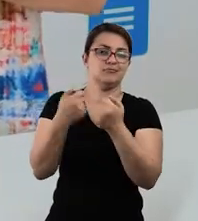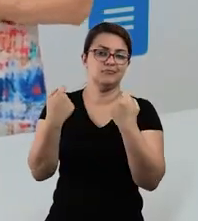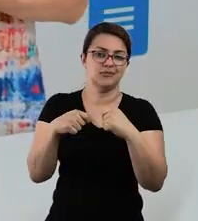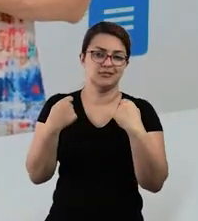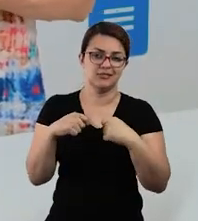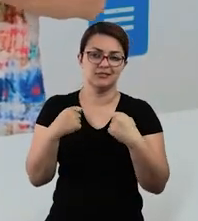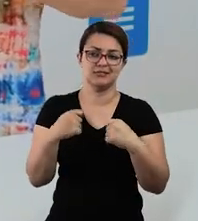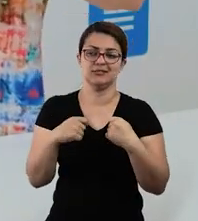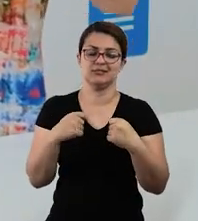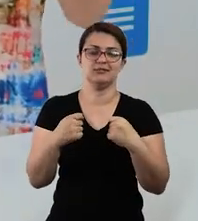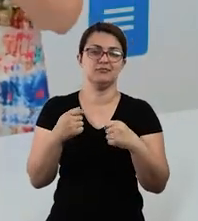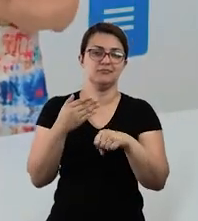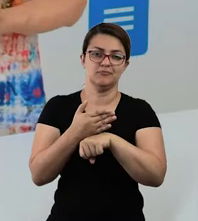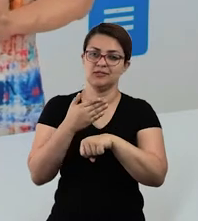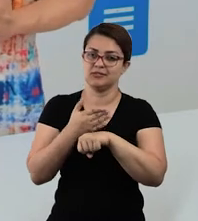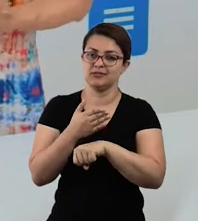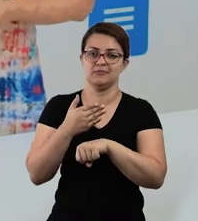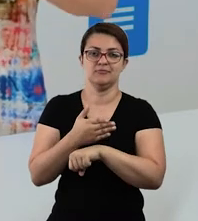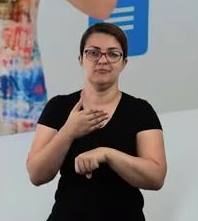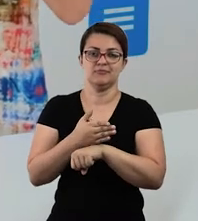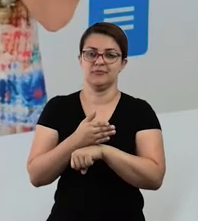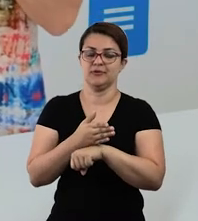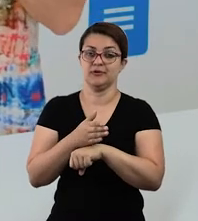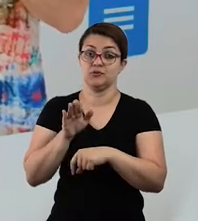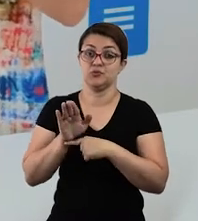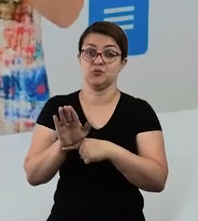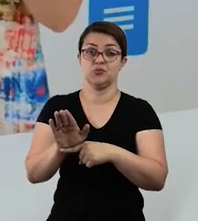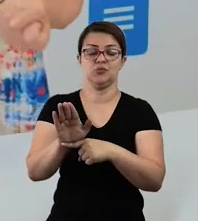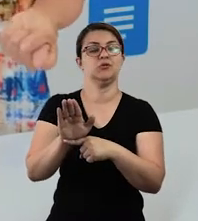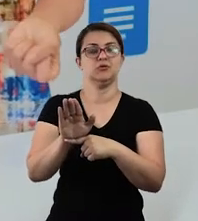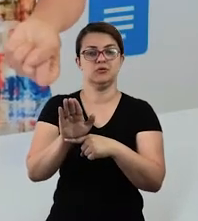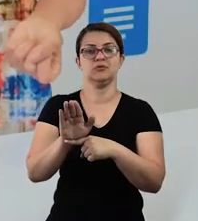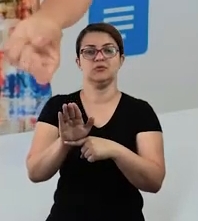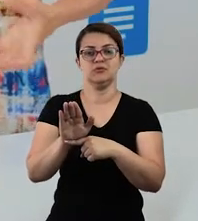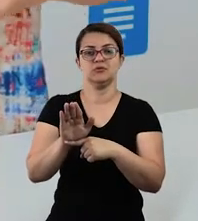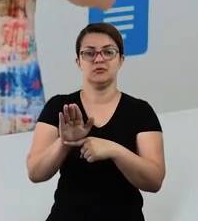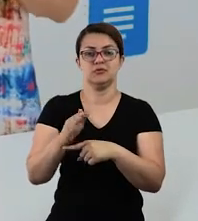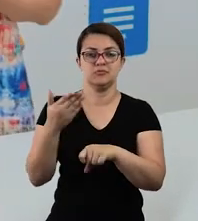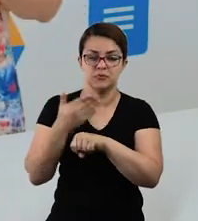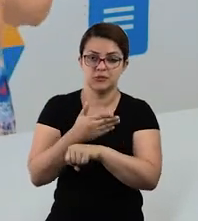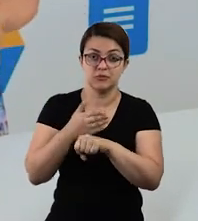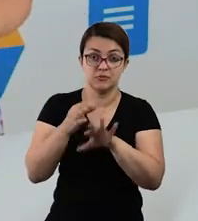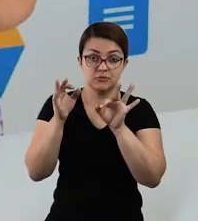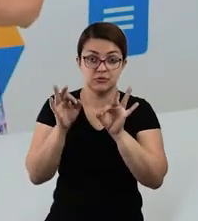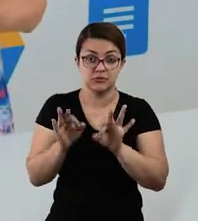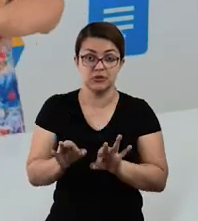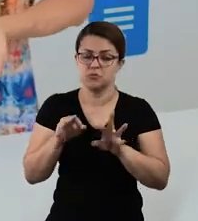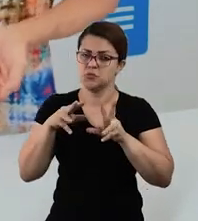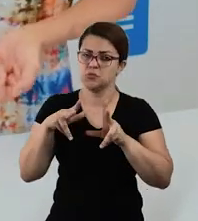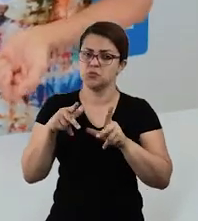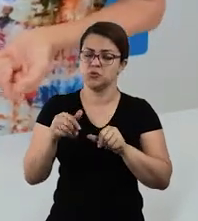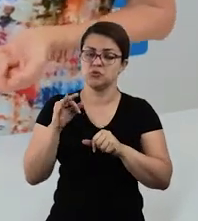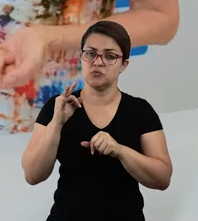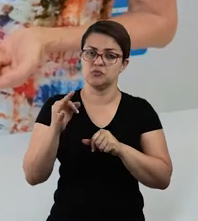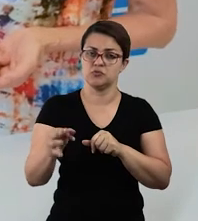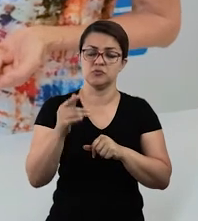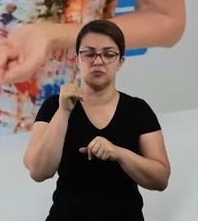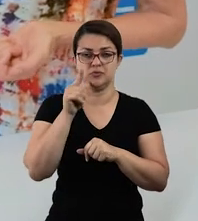também dependemos de participar de tudo, de ter uma participação efetiva para que tudo isso se